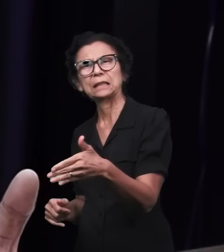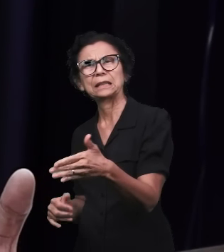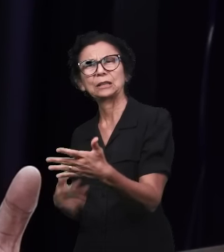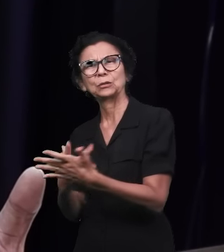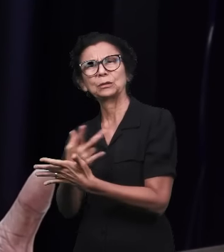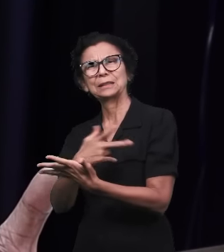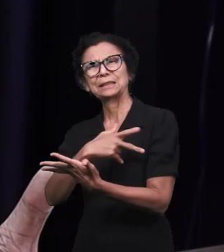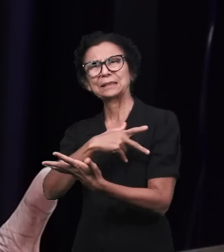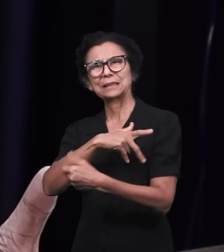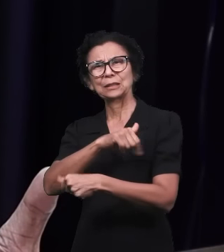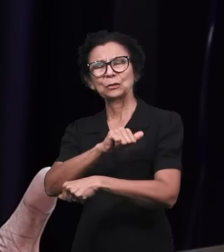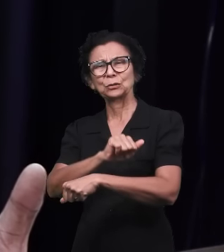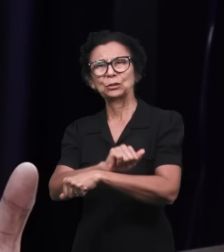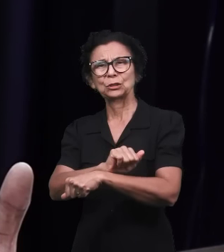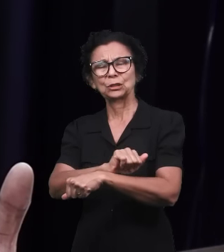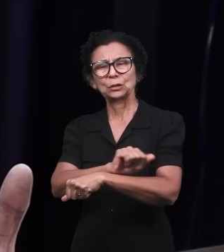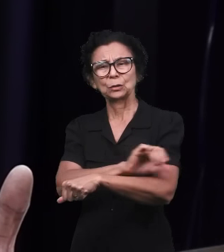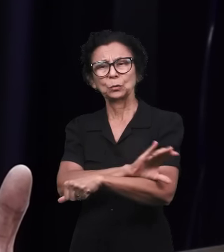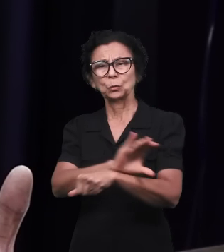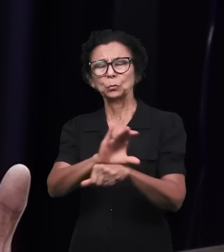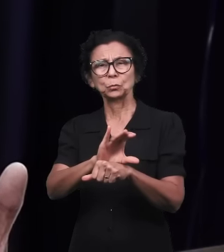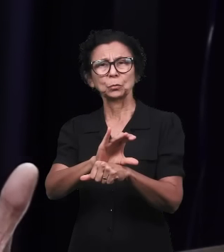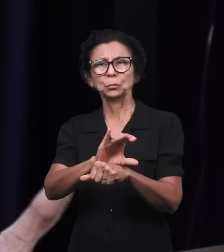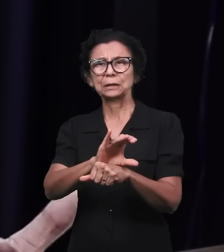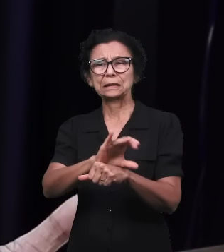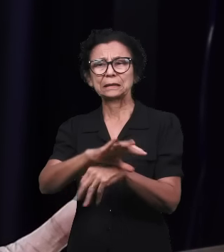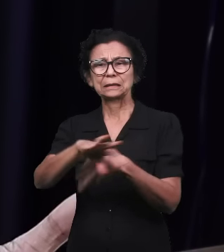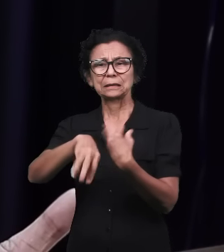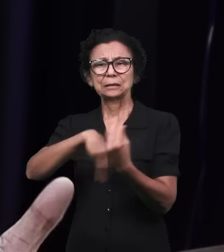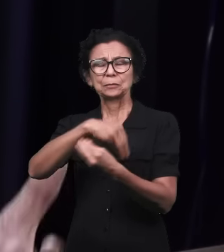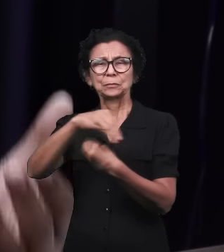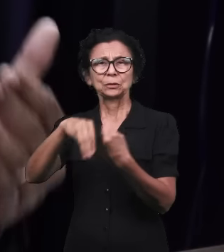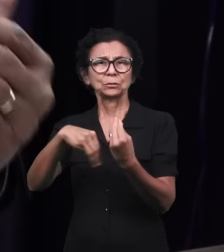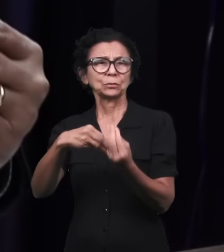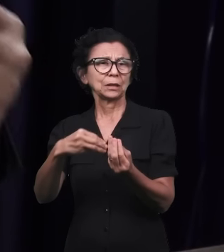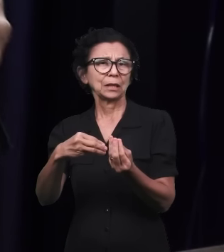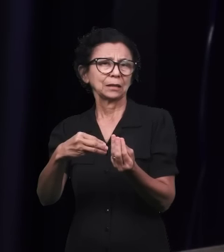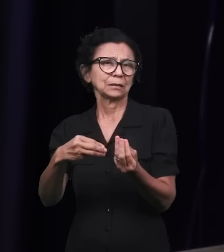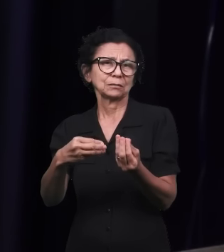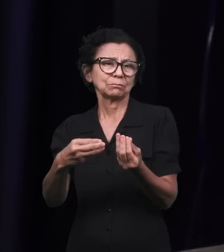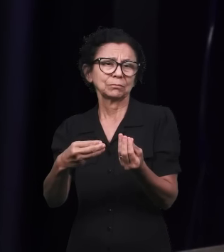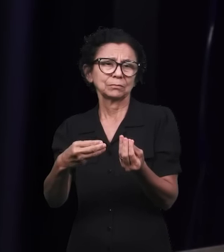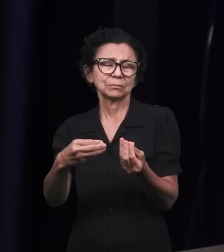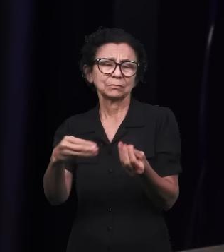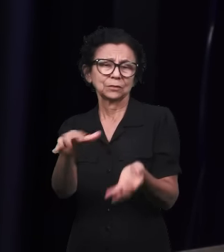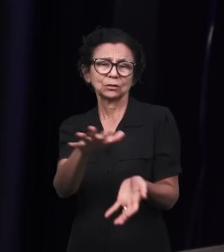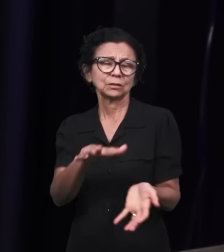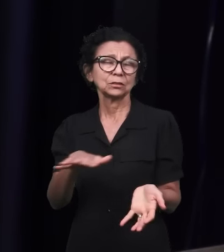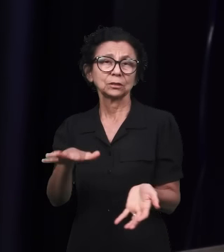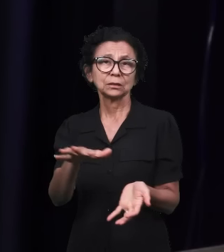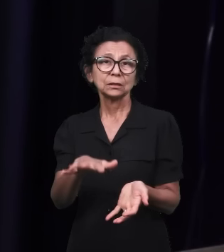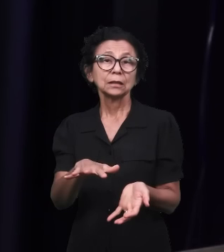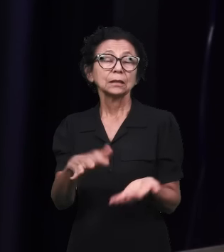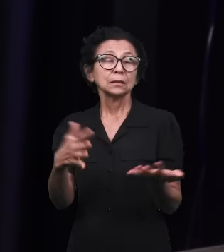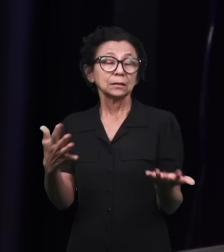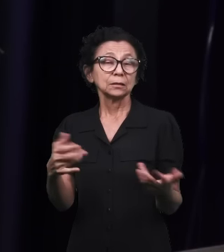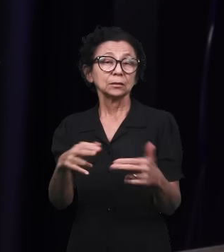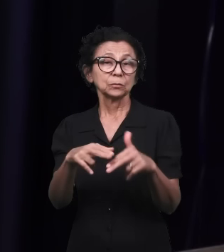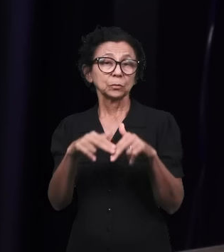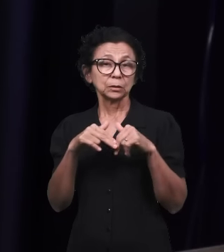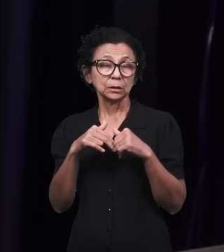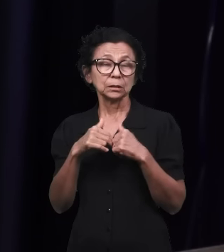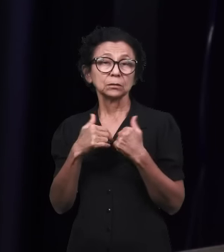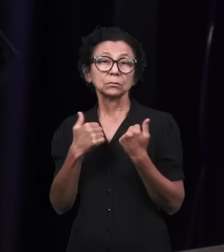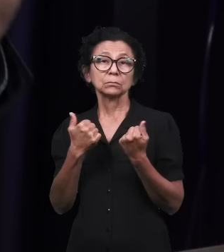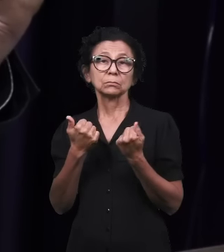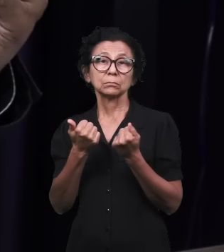a mistura de uma forma geral, né? Então, por isso, muitos judeus, havia uma